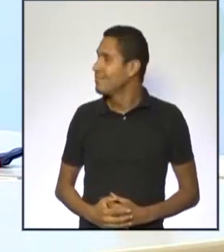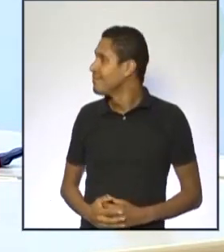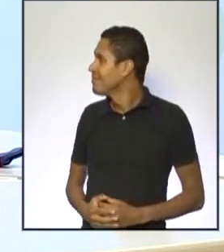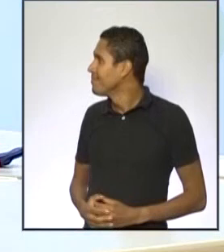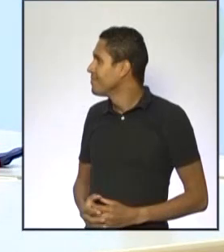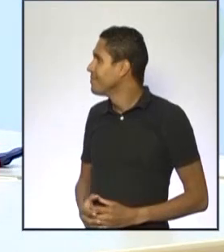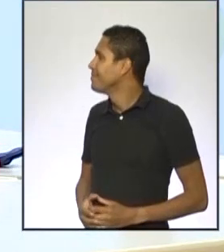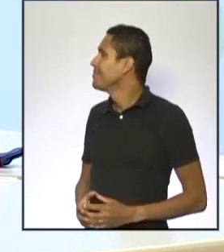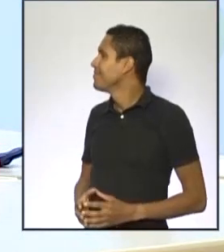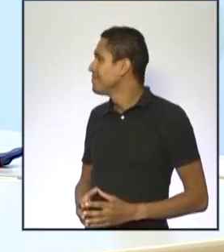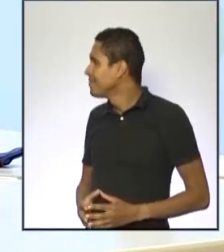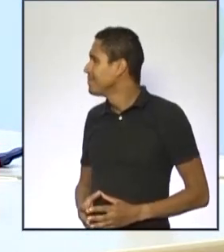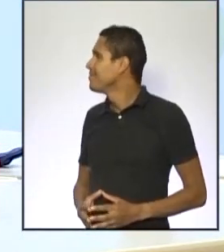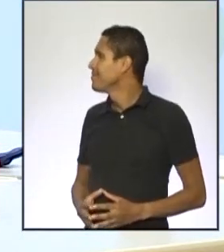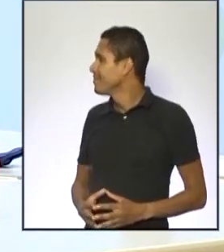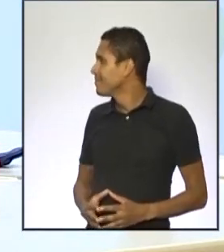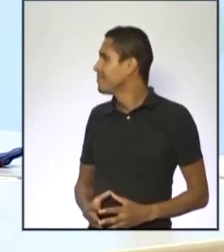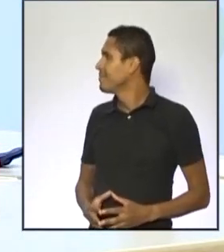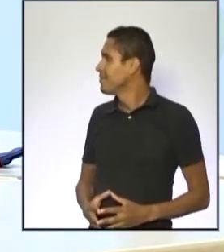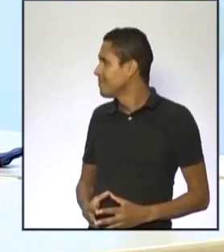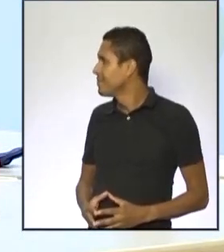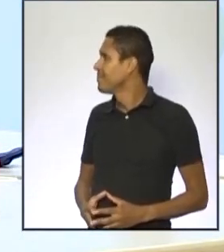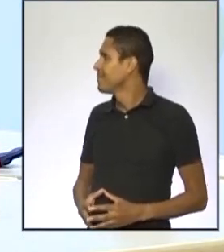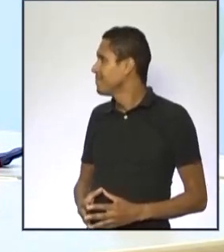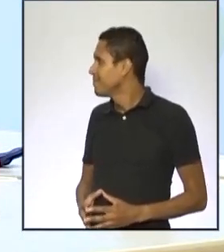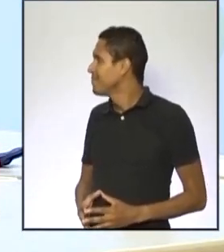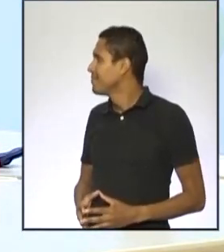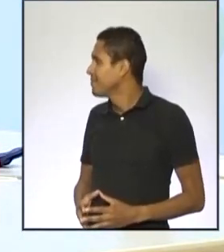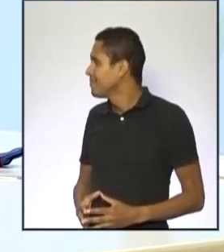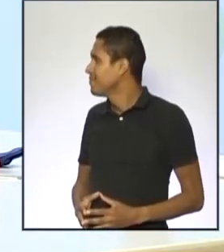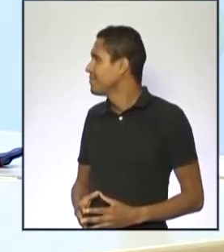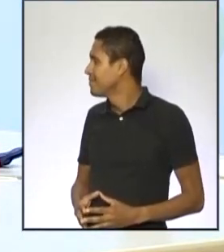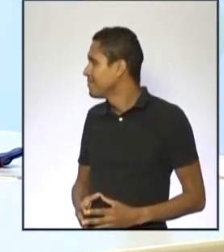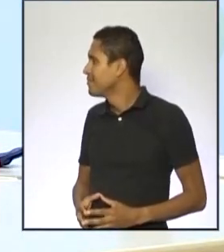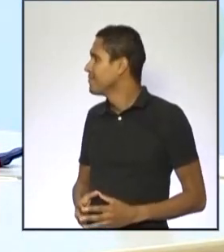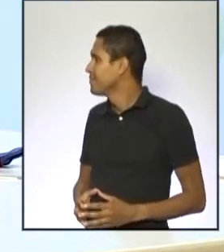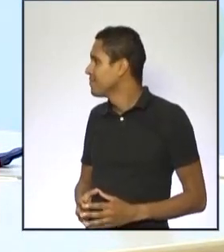Estamos, então, quase finalizando aqui.